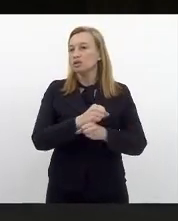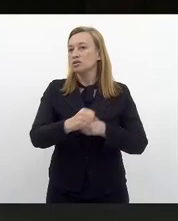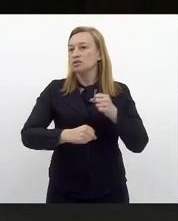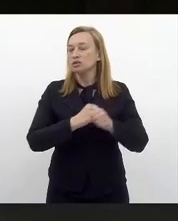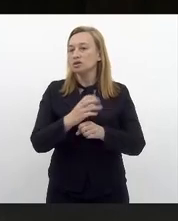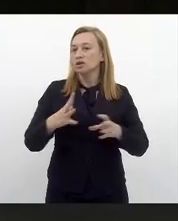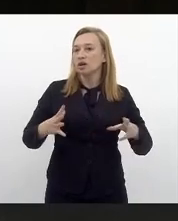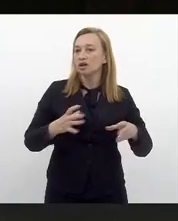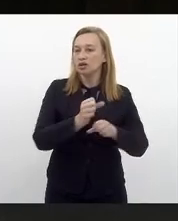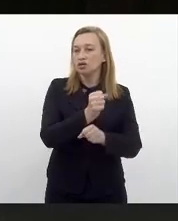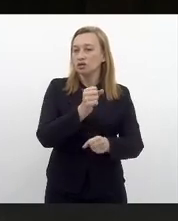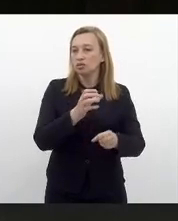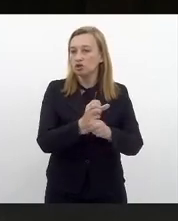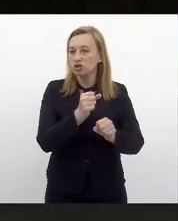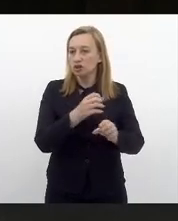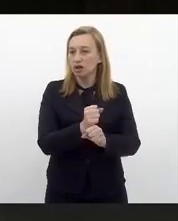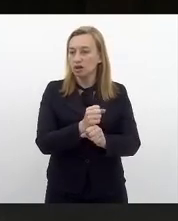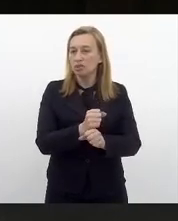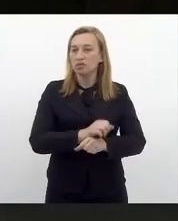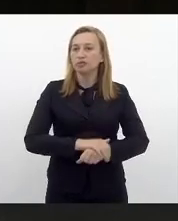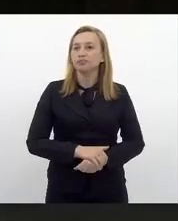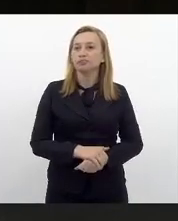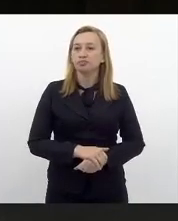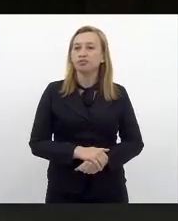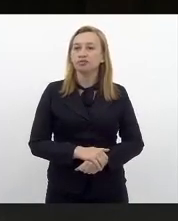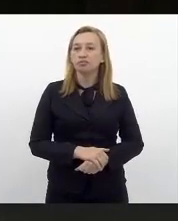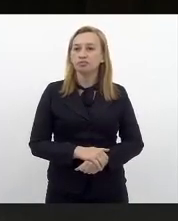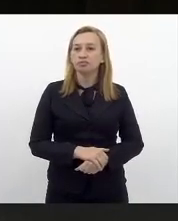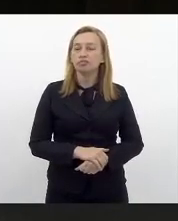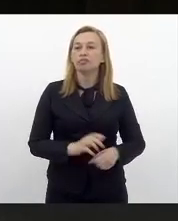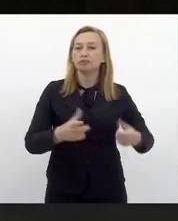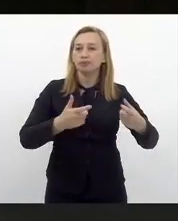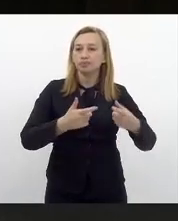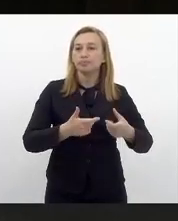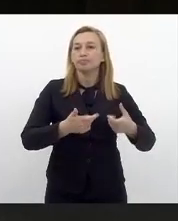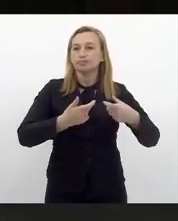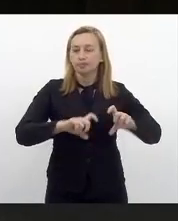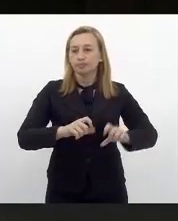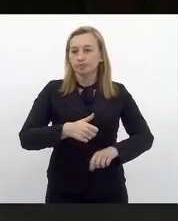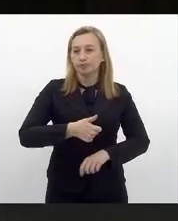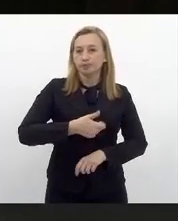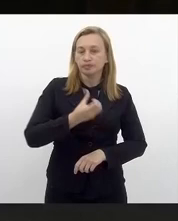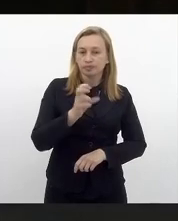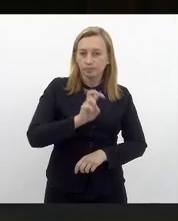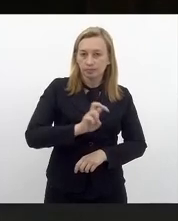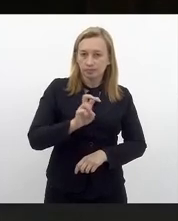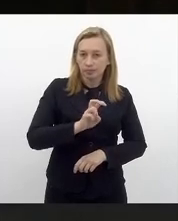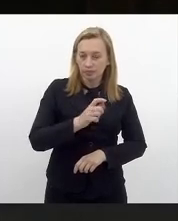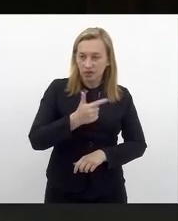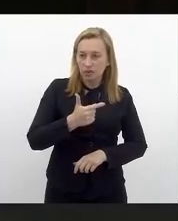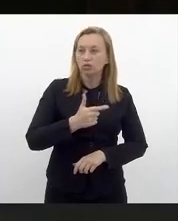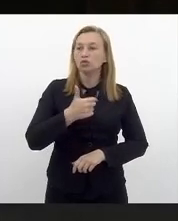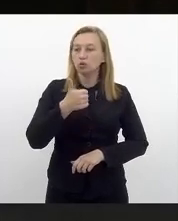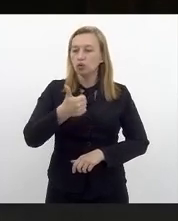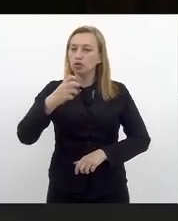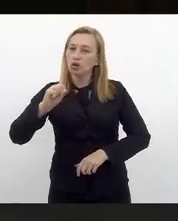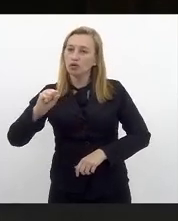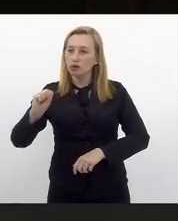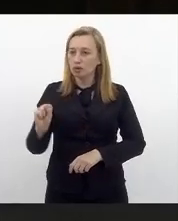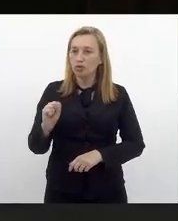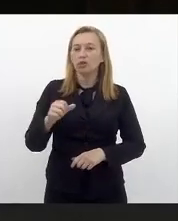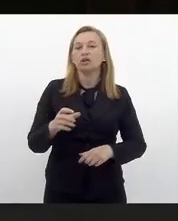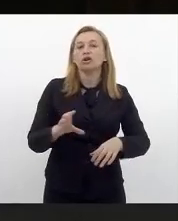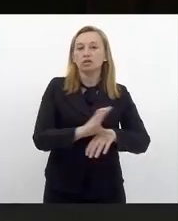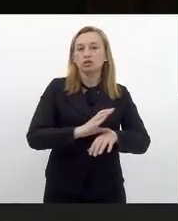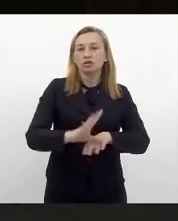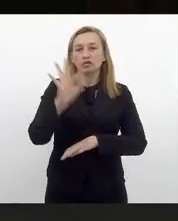bases de cálculo das aplicações mínimas de que trata o parágrafo segundo do artigo 198 e o artigo 212 da Constituição